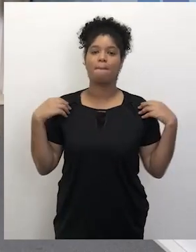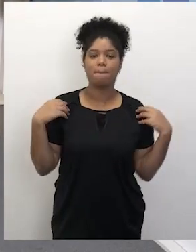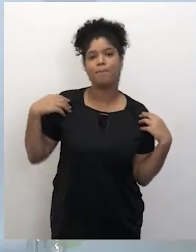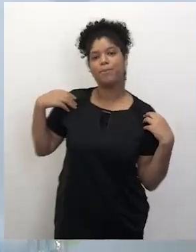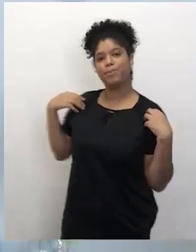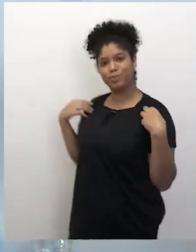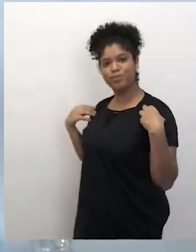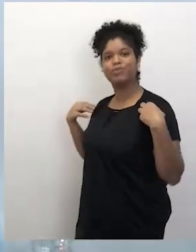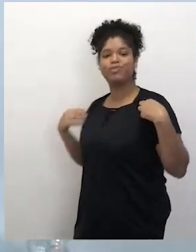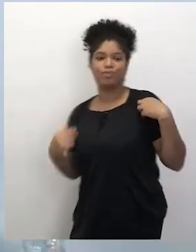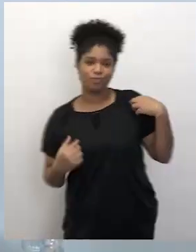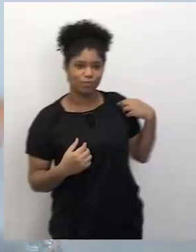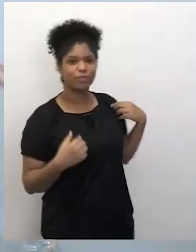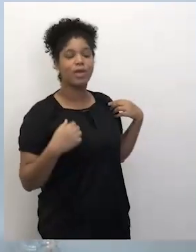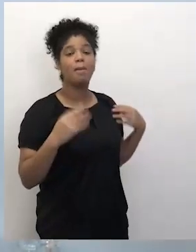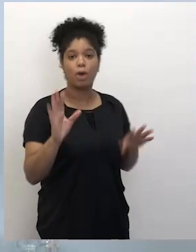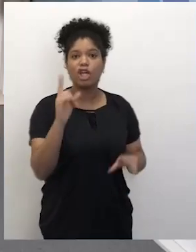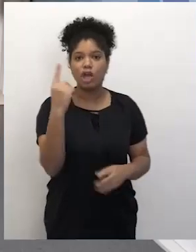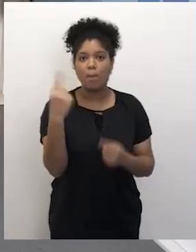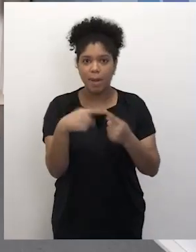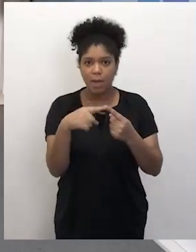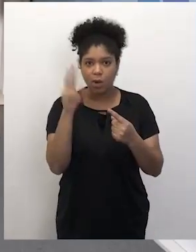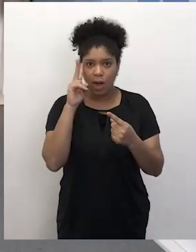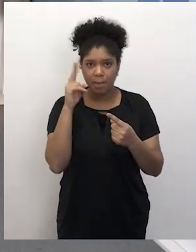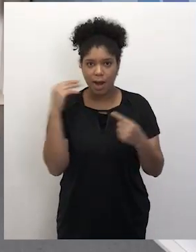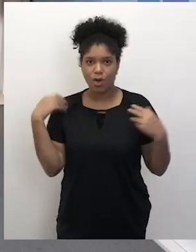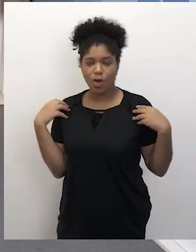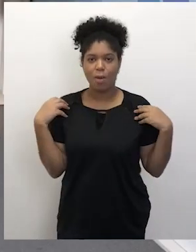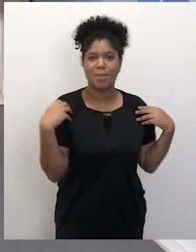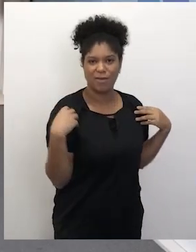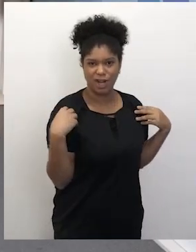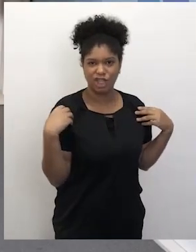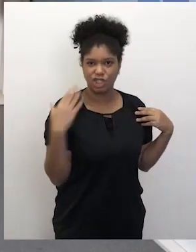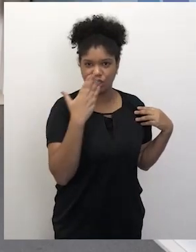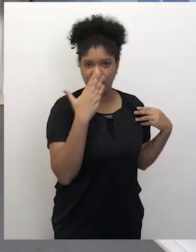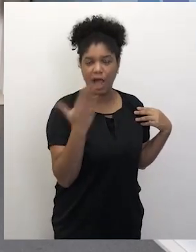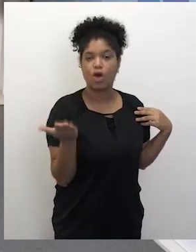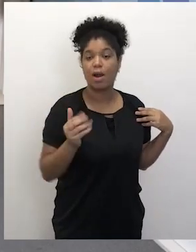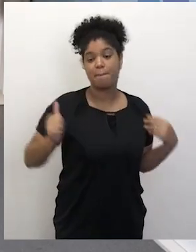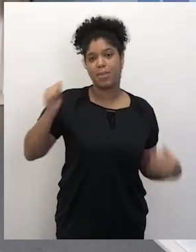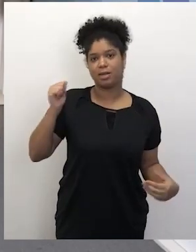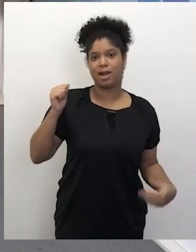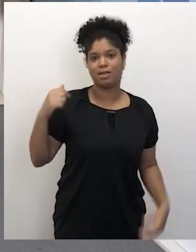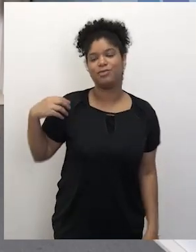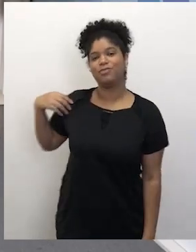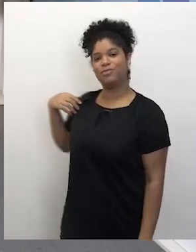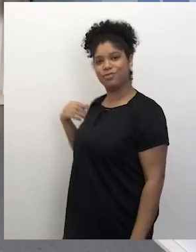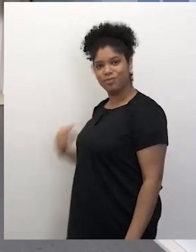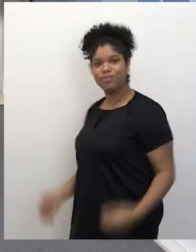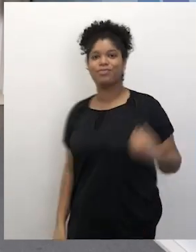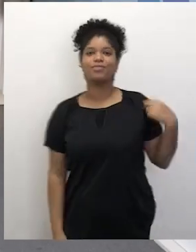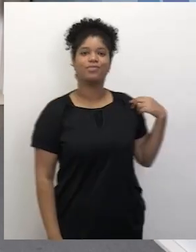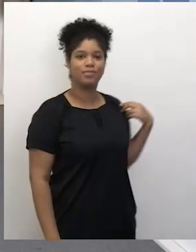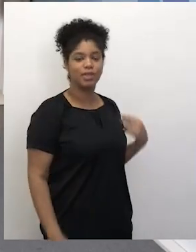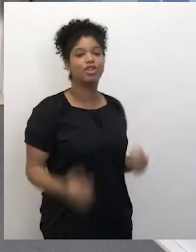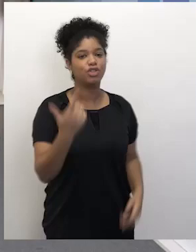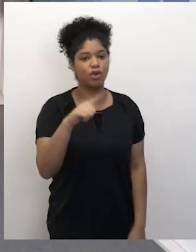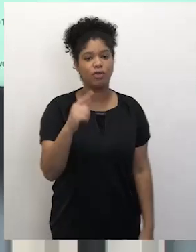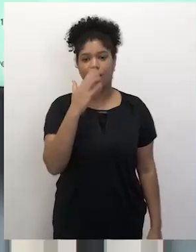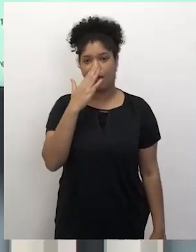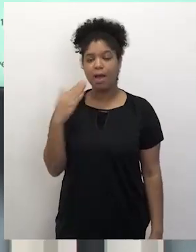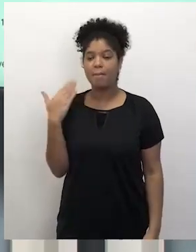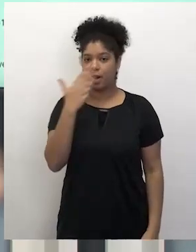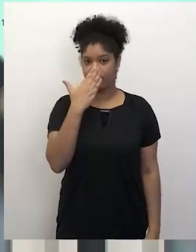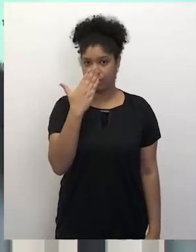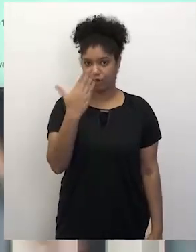Tchim, tchim. Fizemos pra frente e agora a gente joga os ombros pra trás. Então, retomando, pra frente. Pra